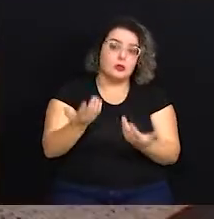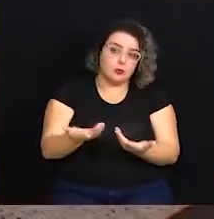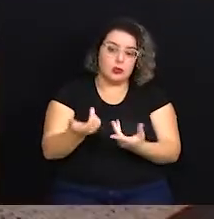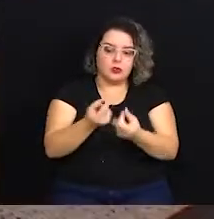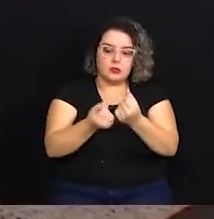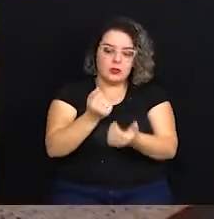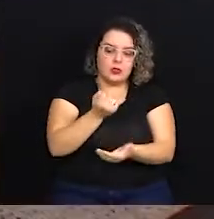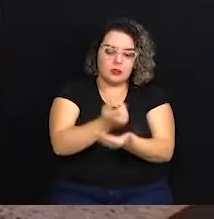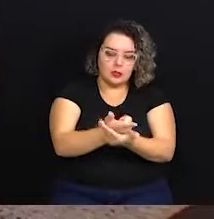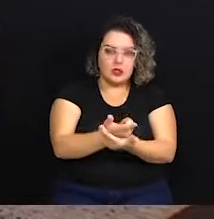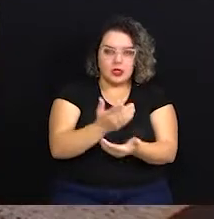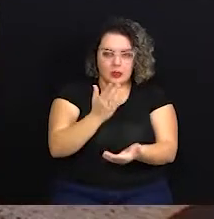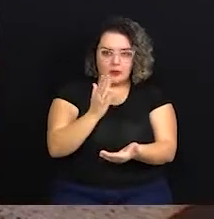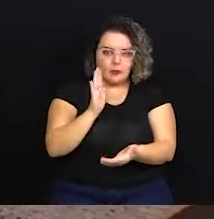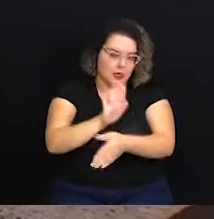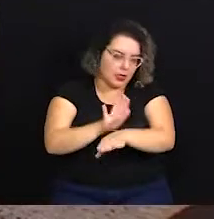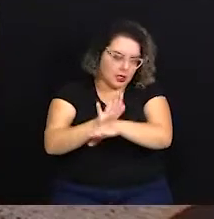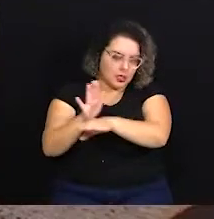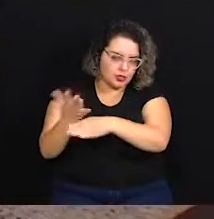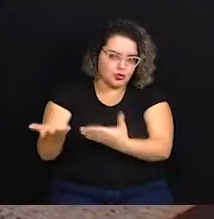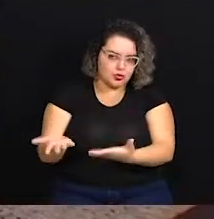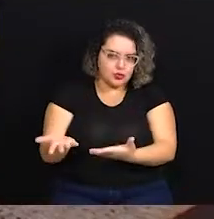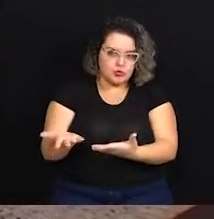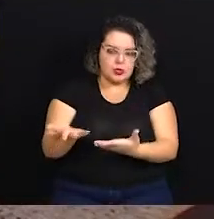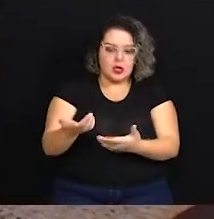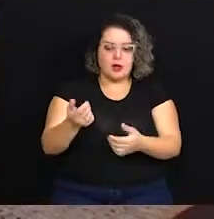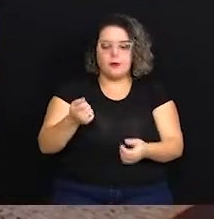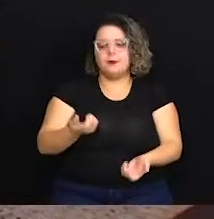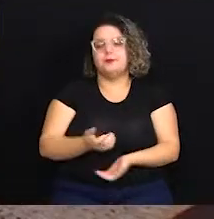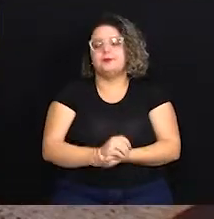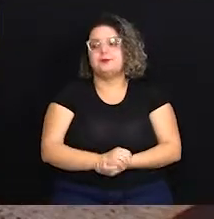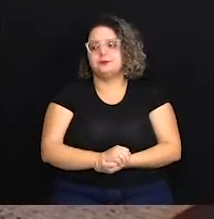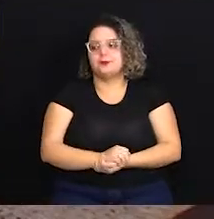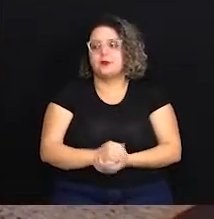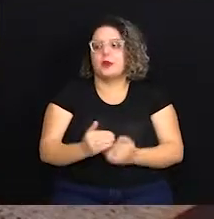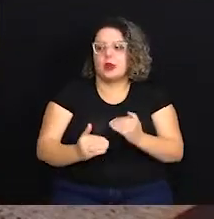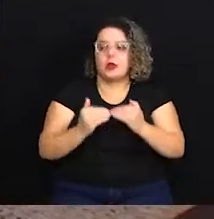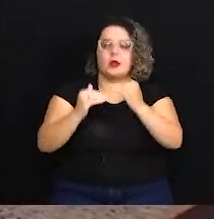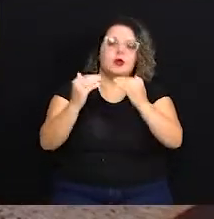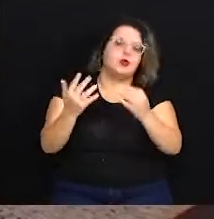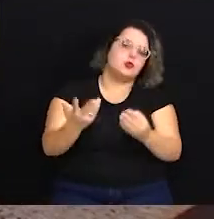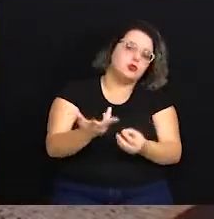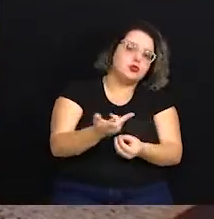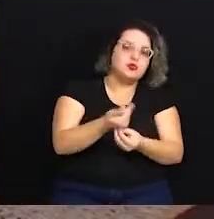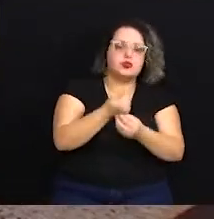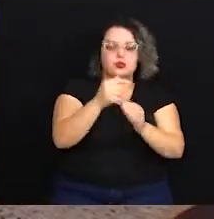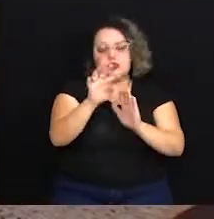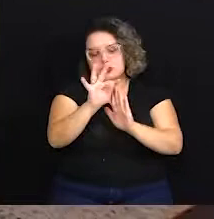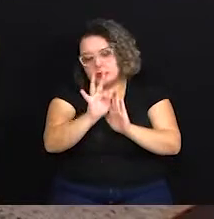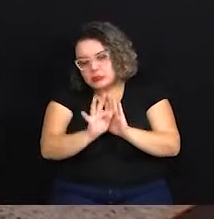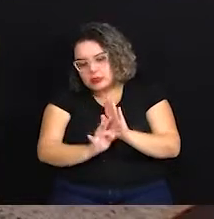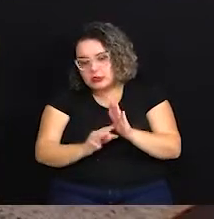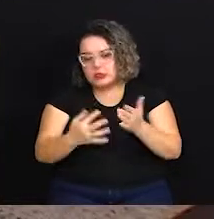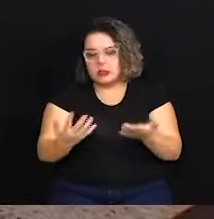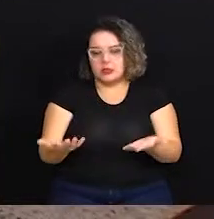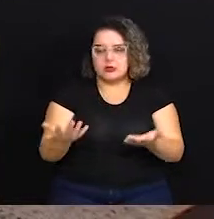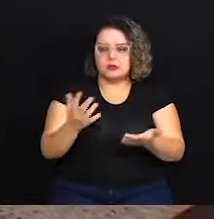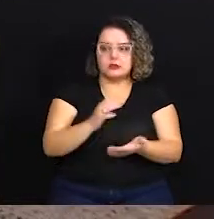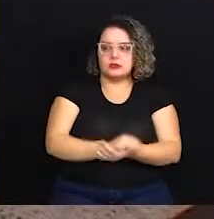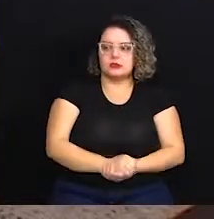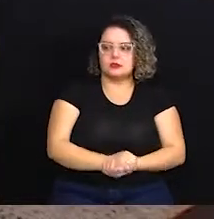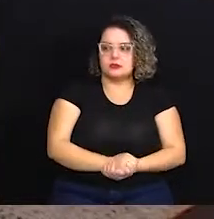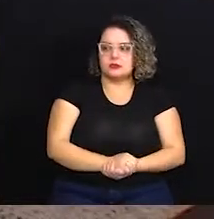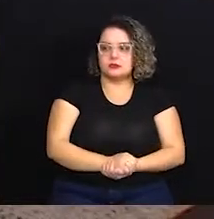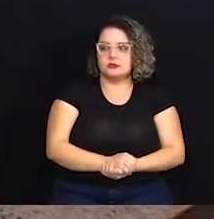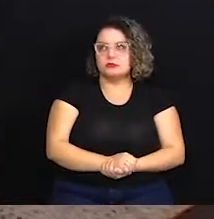partir desse momento começam as produções, né? Aí a produção de arte, os textos, pode